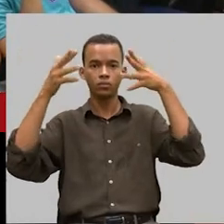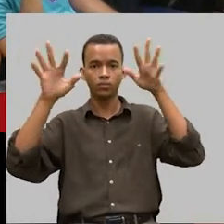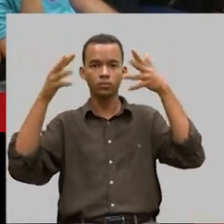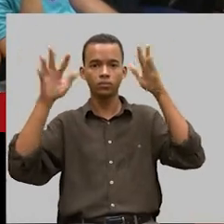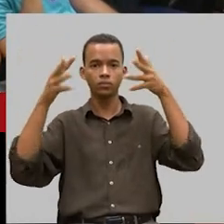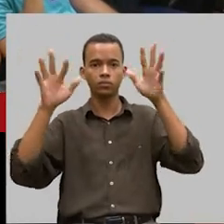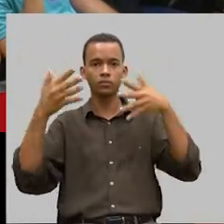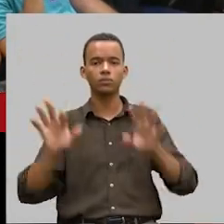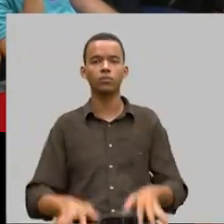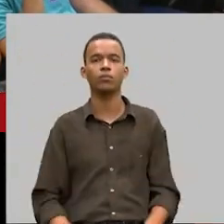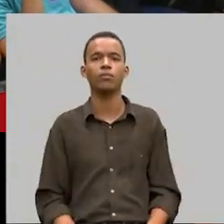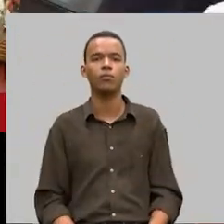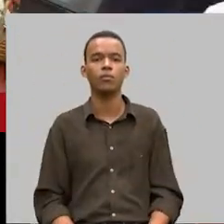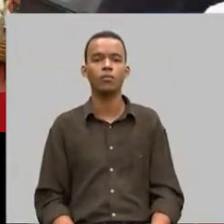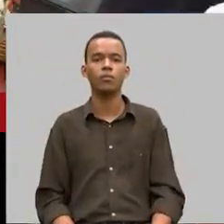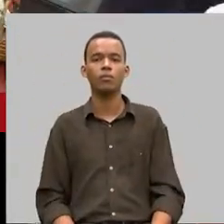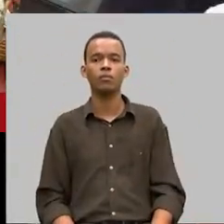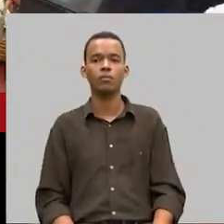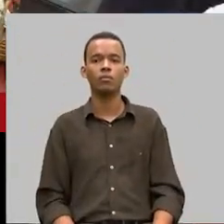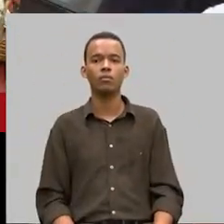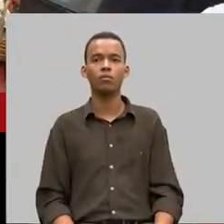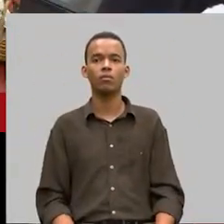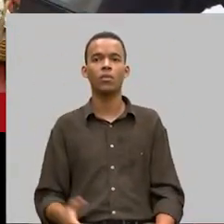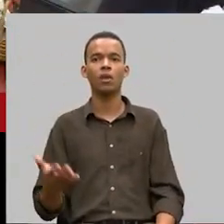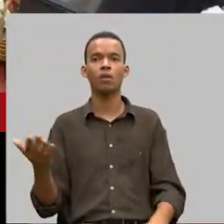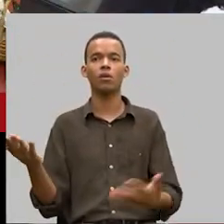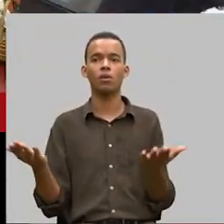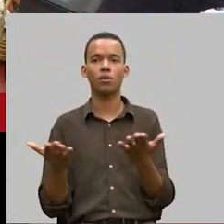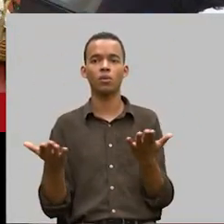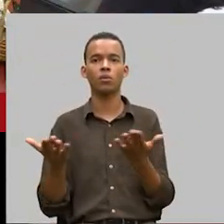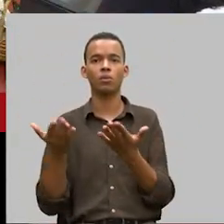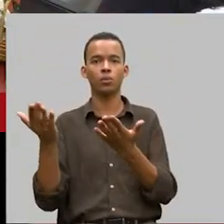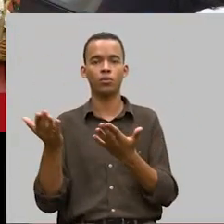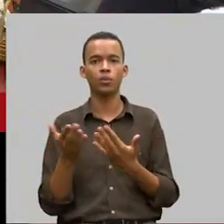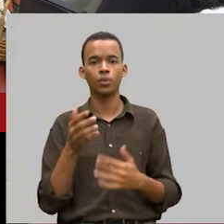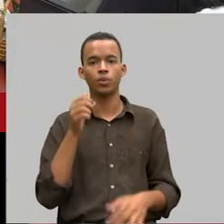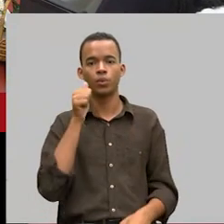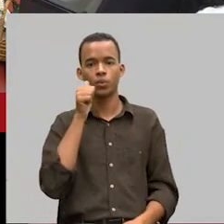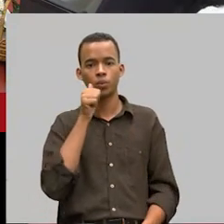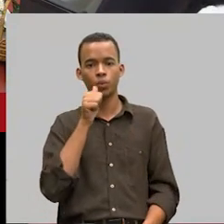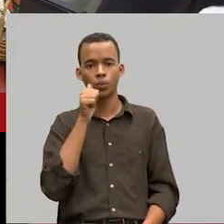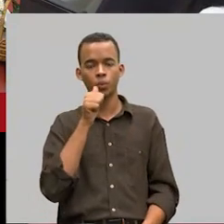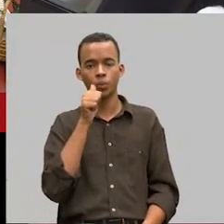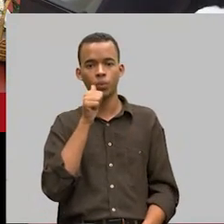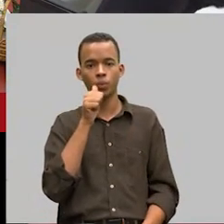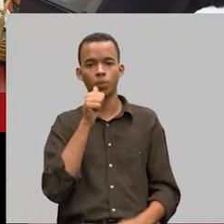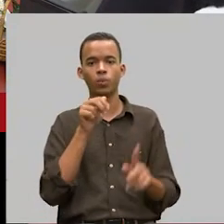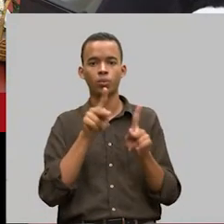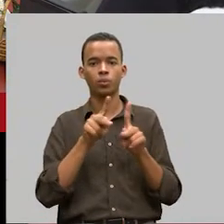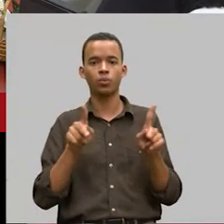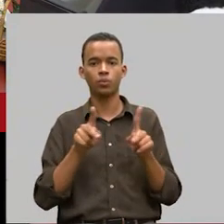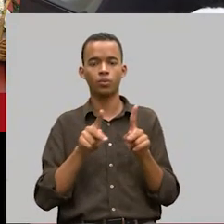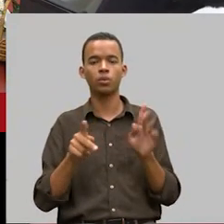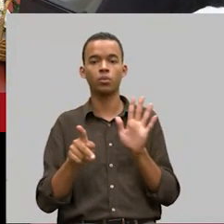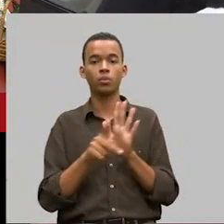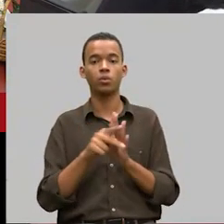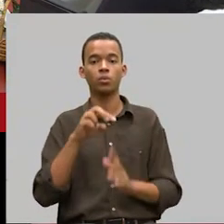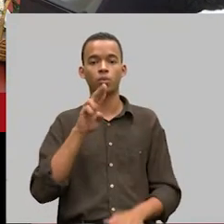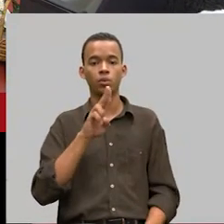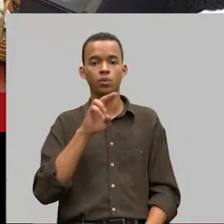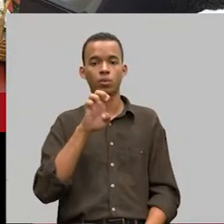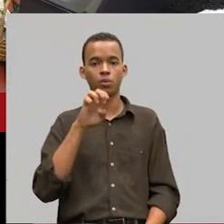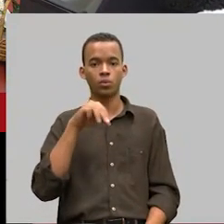Idalino convidamos agora nela Aparecida Brandão professora daeng coordenadora do núcleo de extensão e pesquisa em